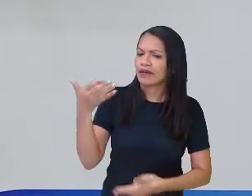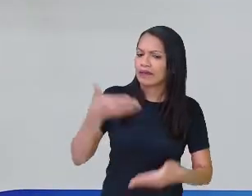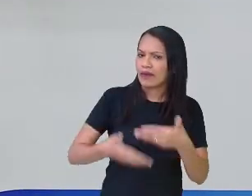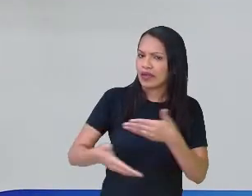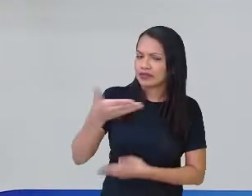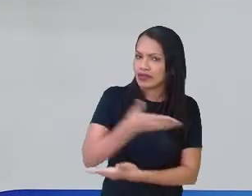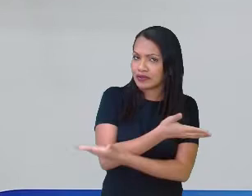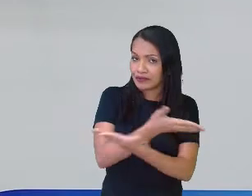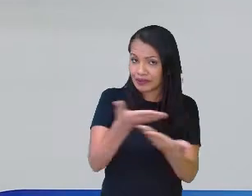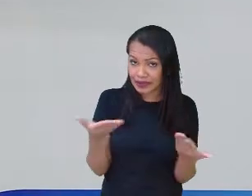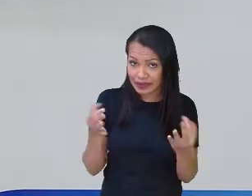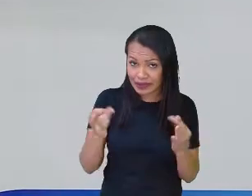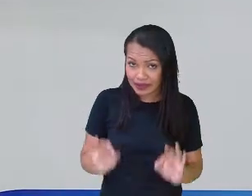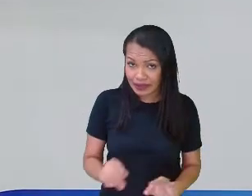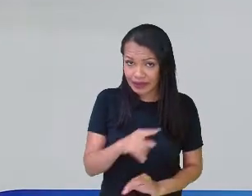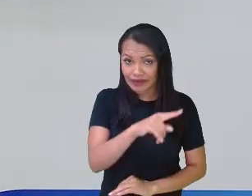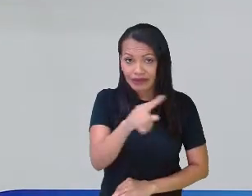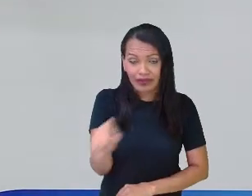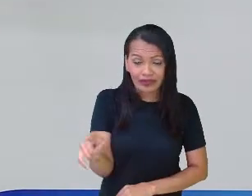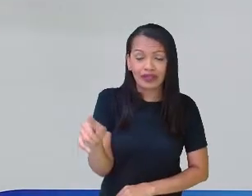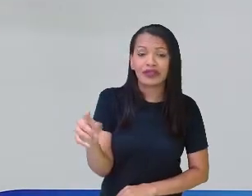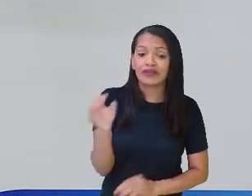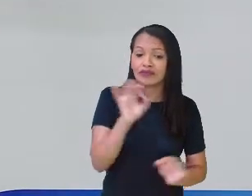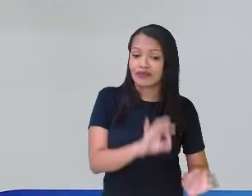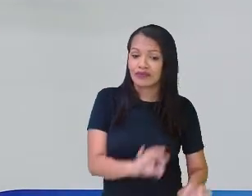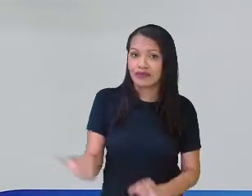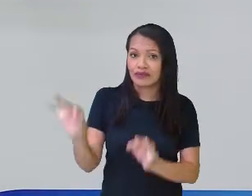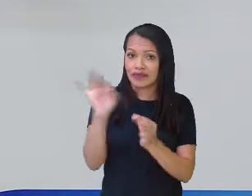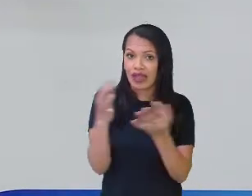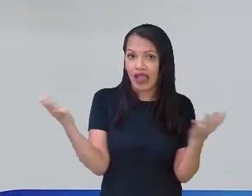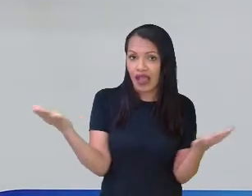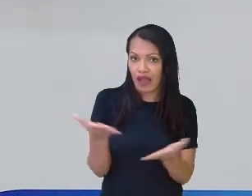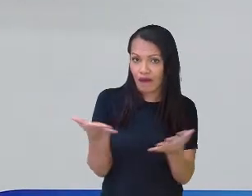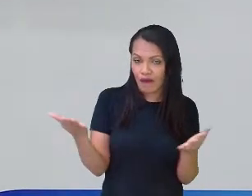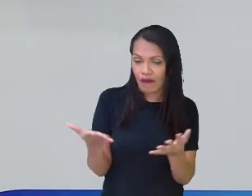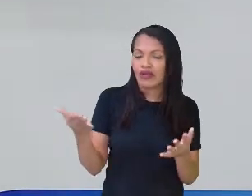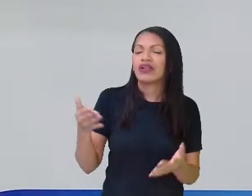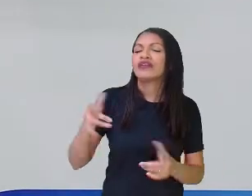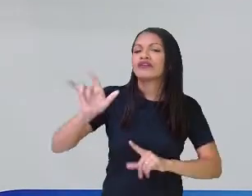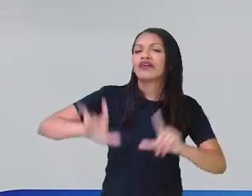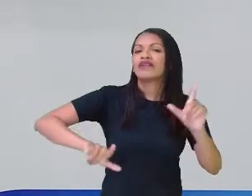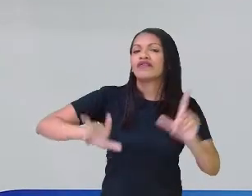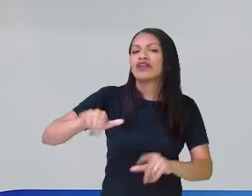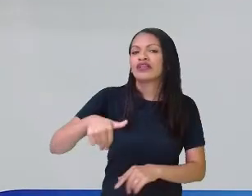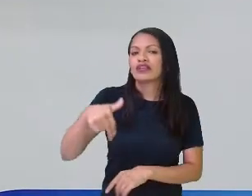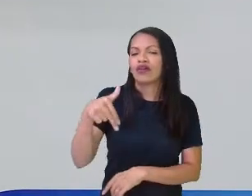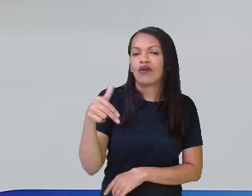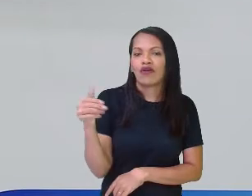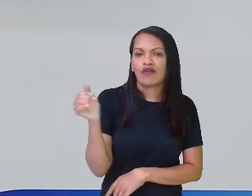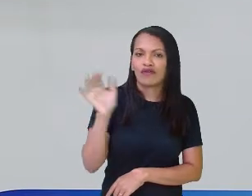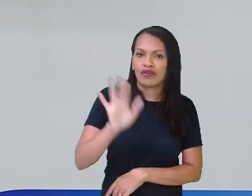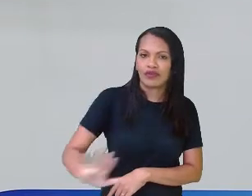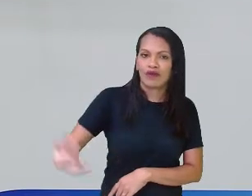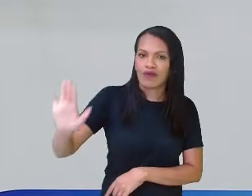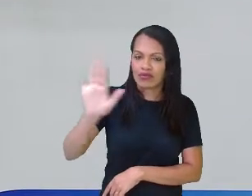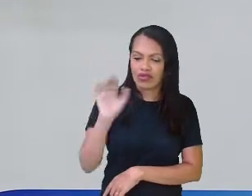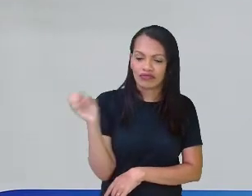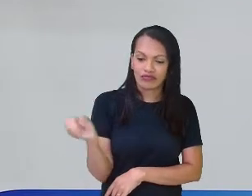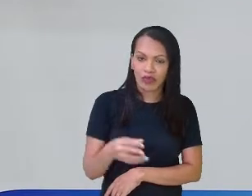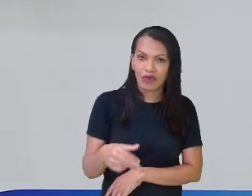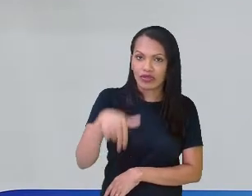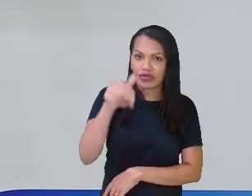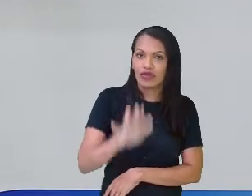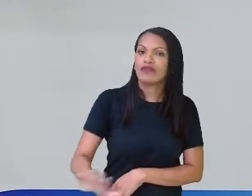todos vocês, hein? Vocês que estão me assistindo agora pela TV Nova Nordeste, conto com a presença de cada um.